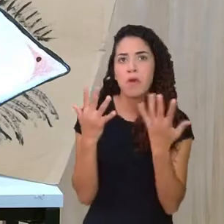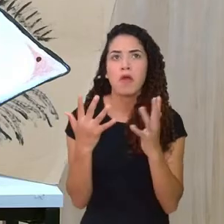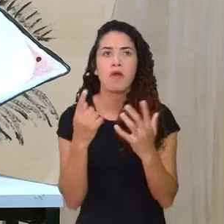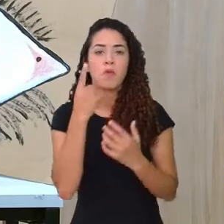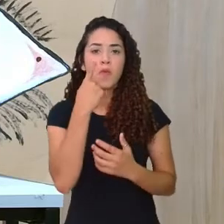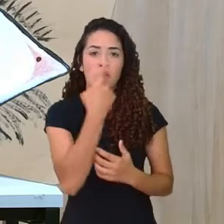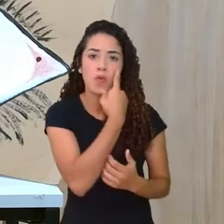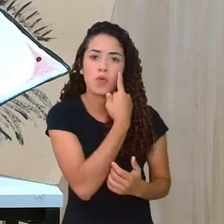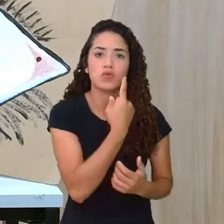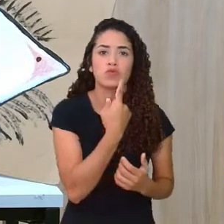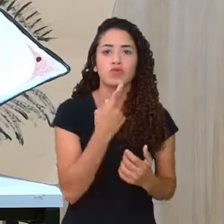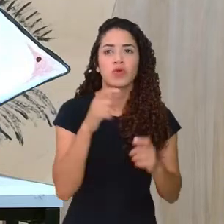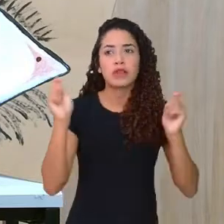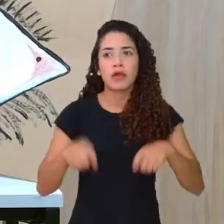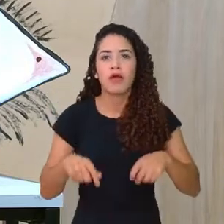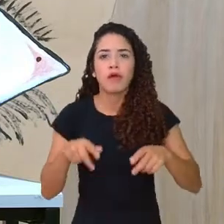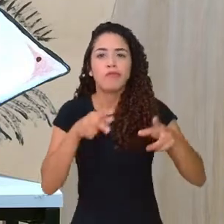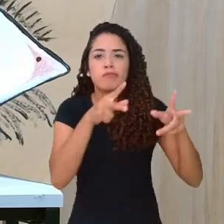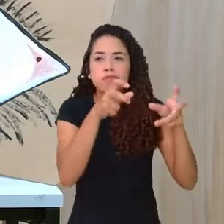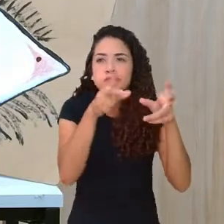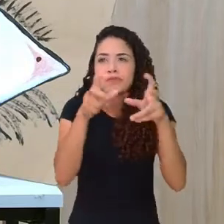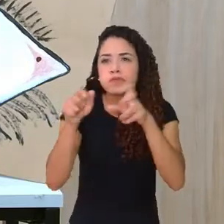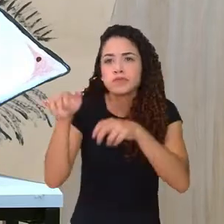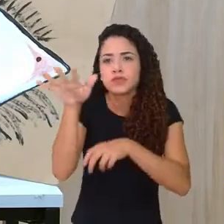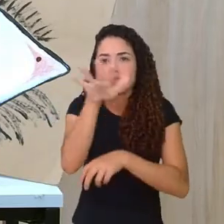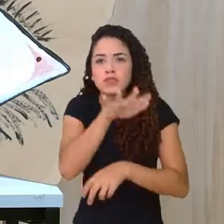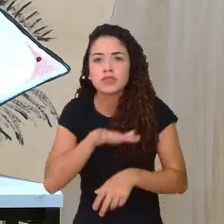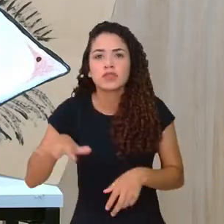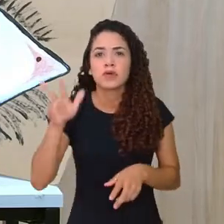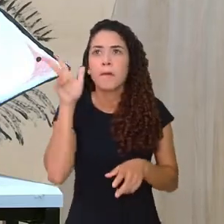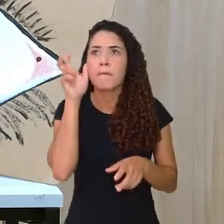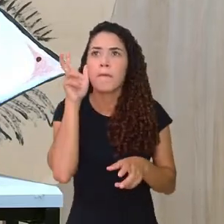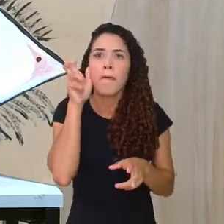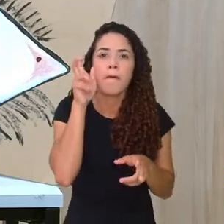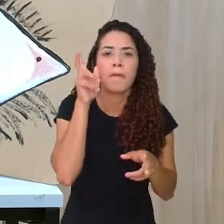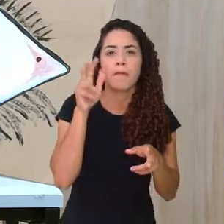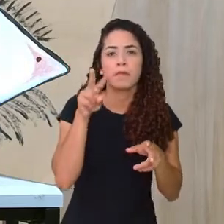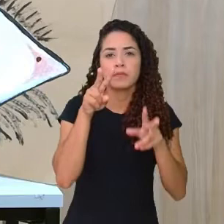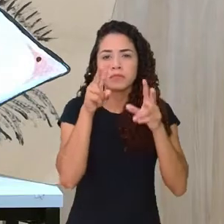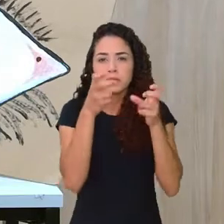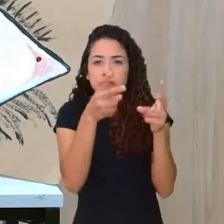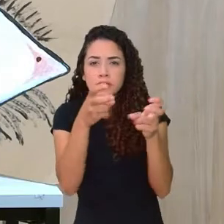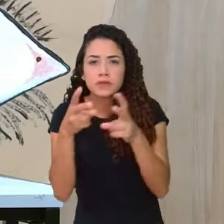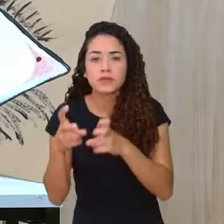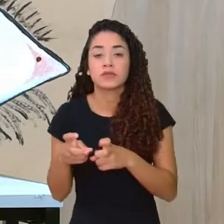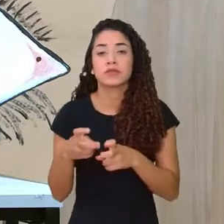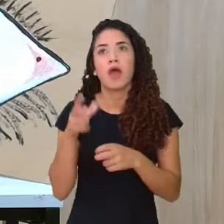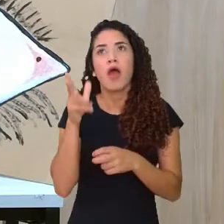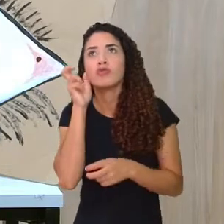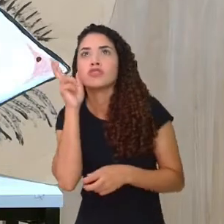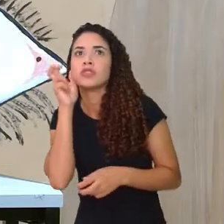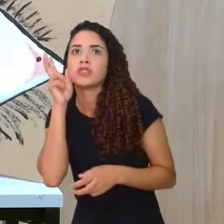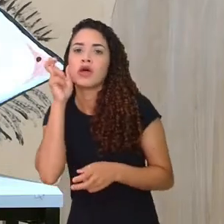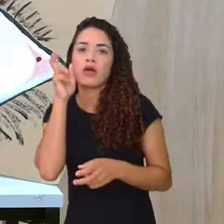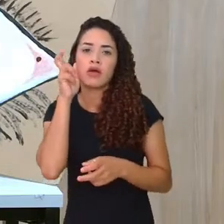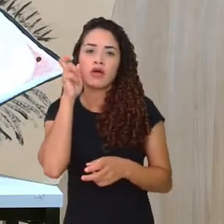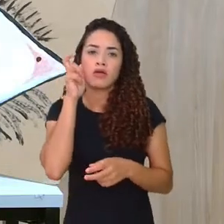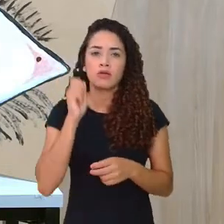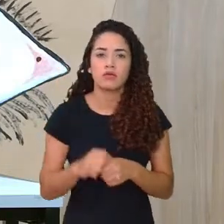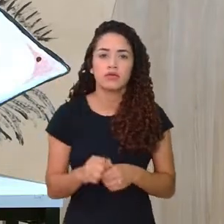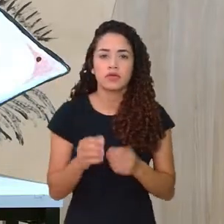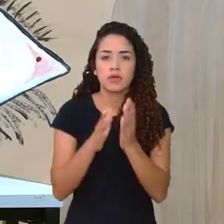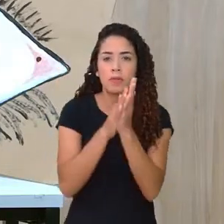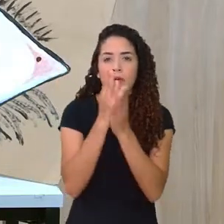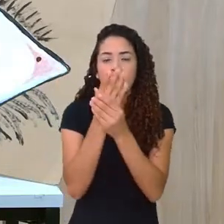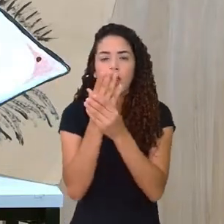o que está em nossa volta. Então, para quem não está, né, quem não está contando aí com a visão, está contando com a audição, está contando com o